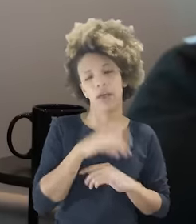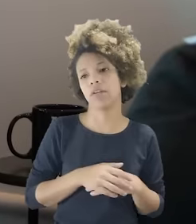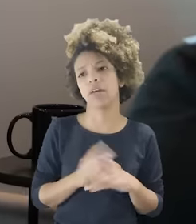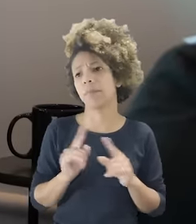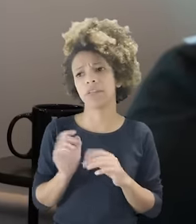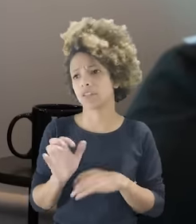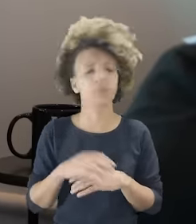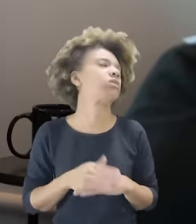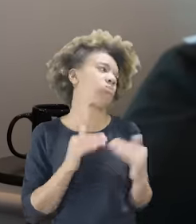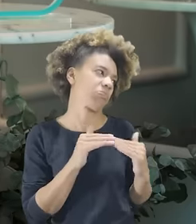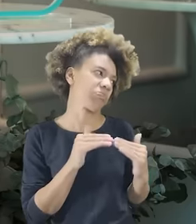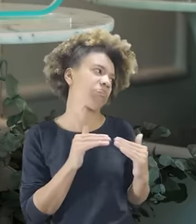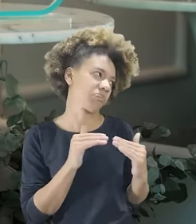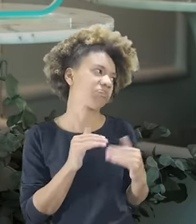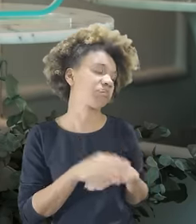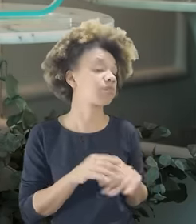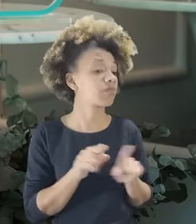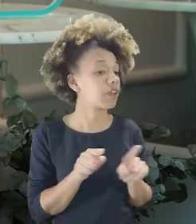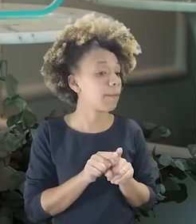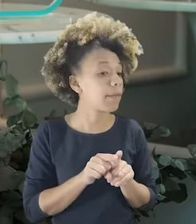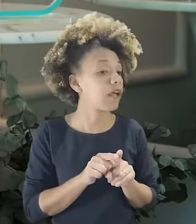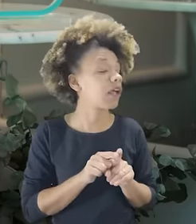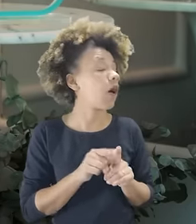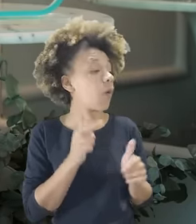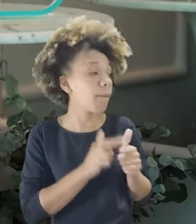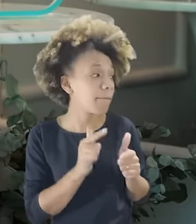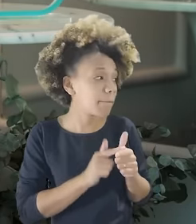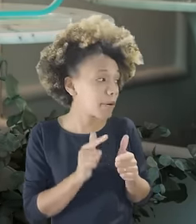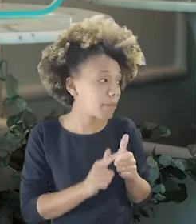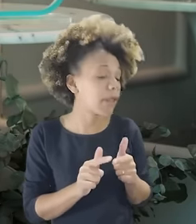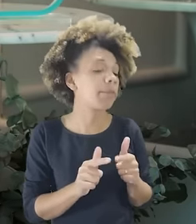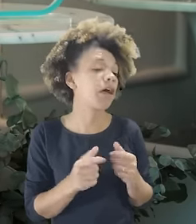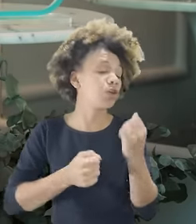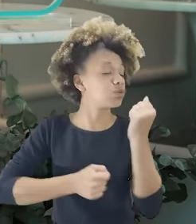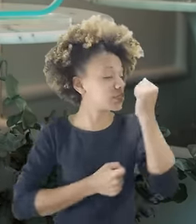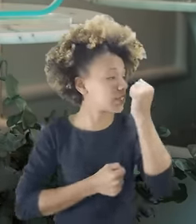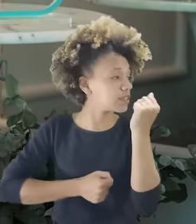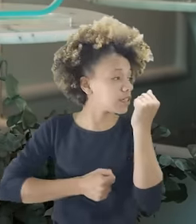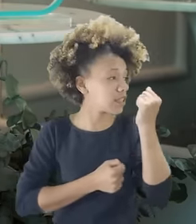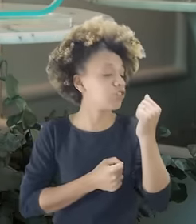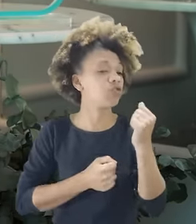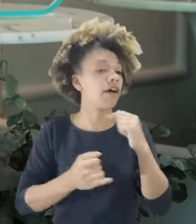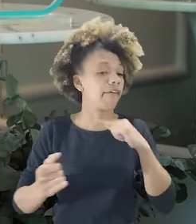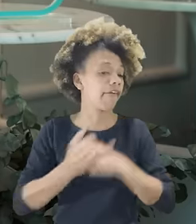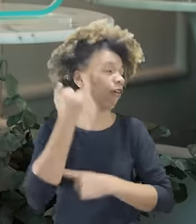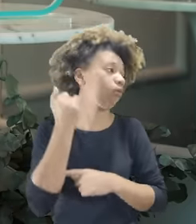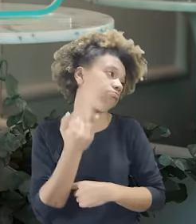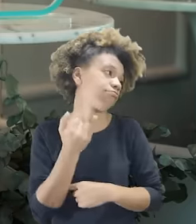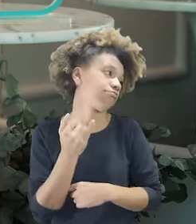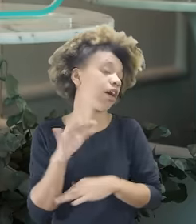sobre isso eu concordo eu concordo Inclusive eu acho que o grande problema do sertanejo que é corno